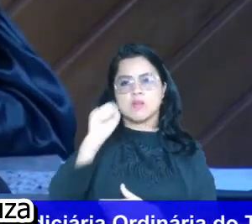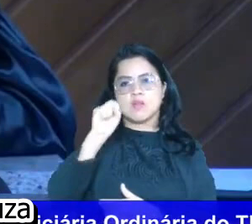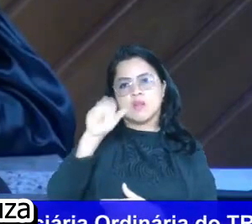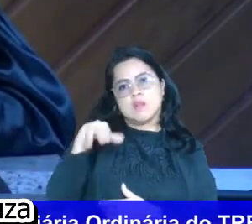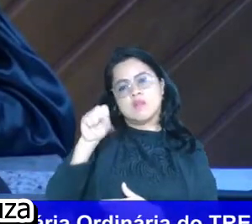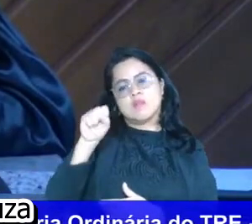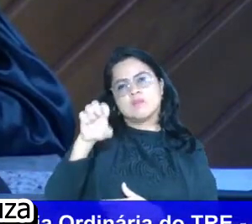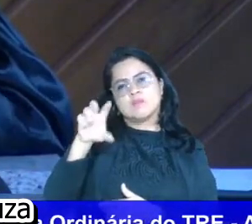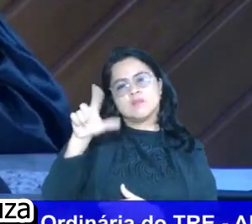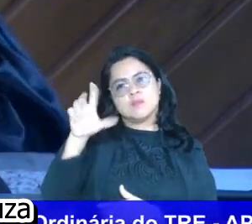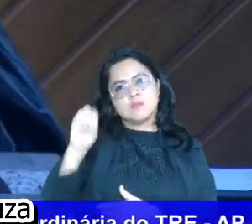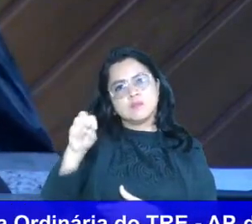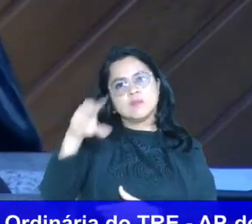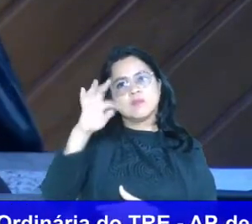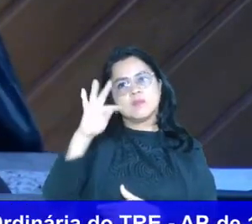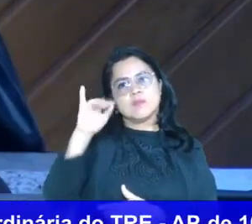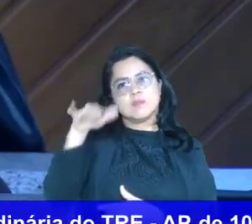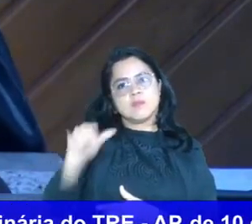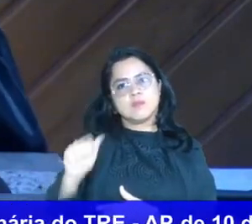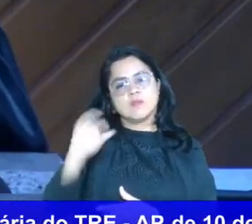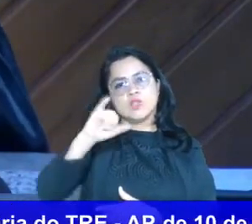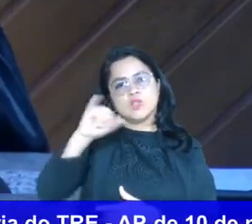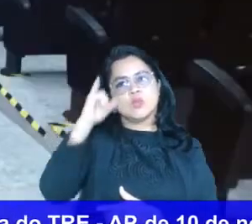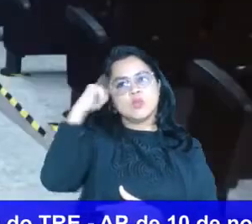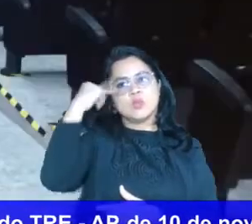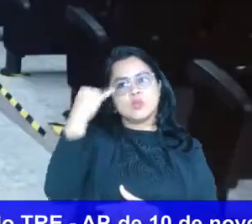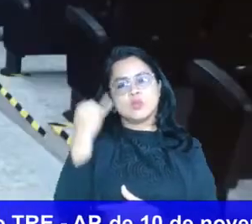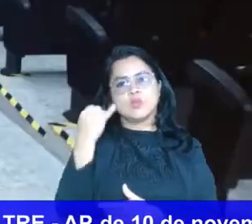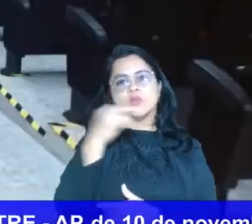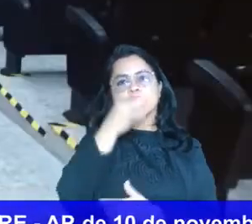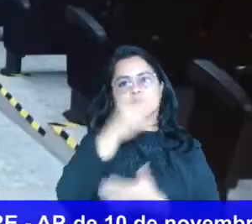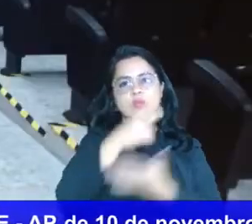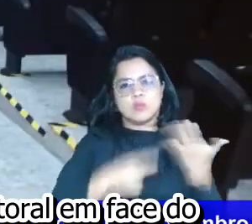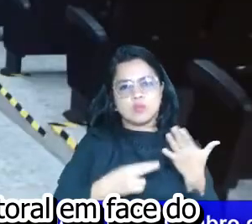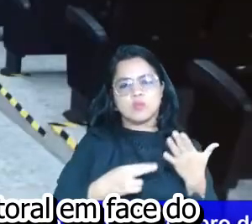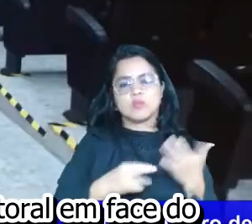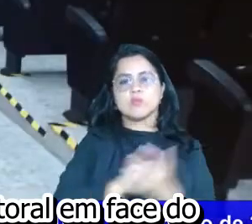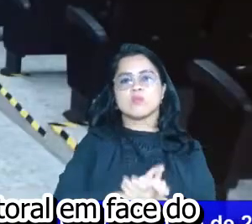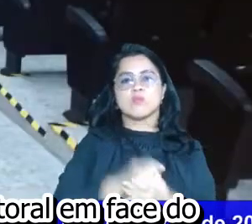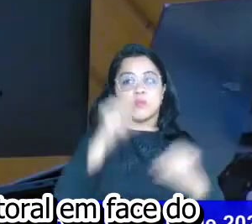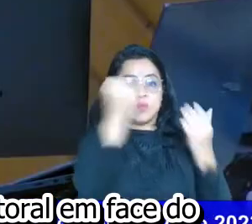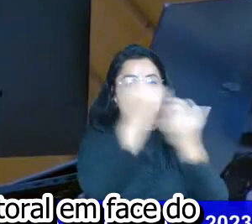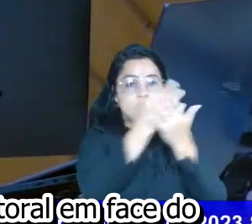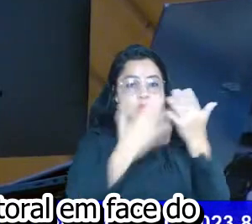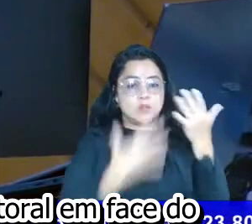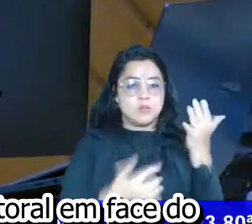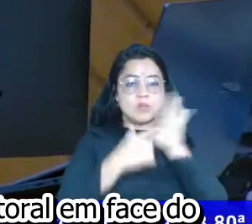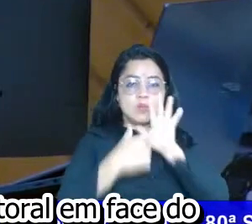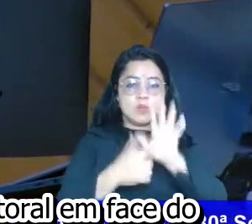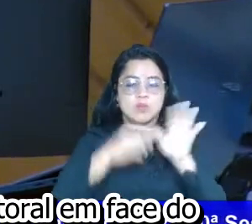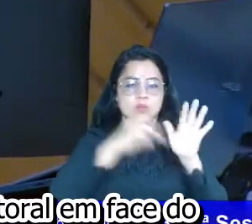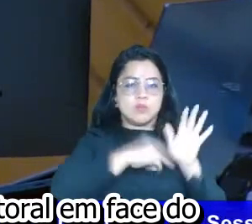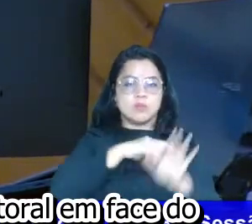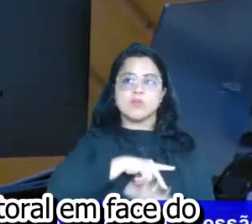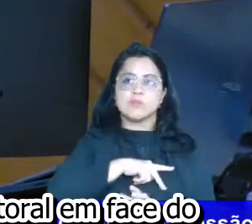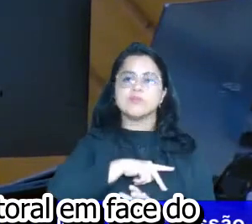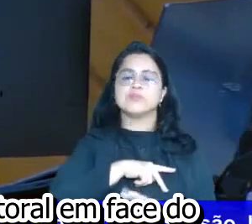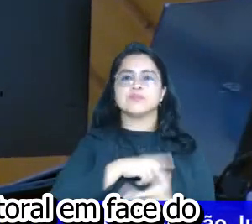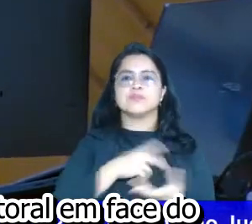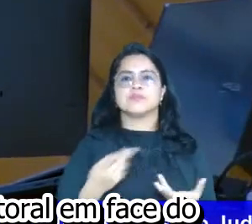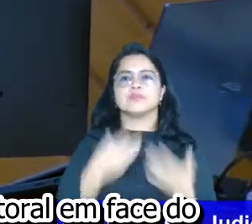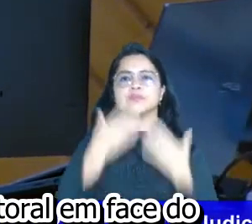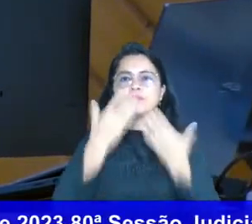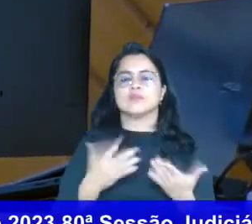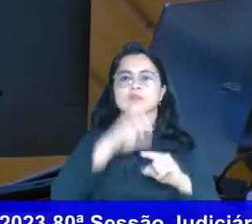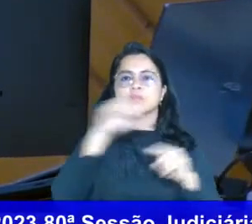Paulo Madeira, Tina Souza e João Lages. Relatora com a palavra. Trata-se de embargos opostos pelo Ministério Público Eleitoral